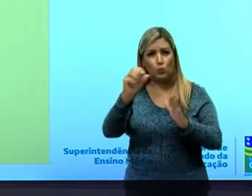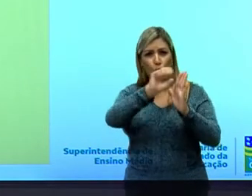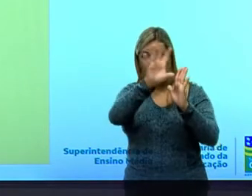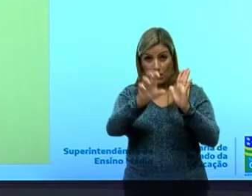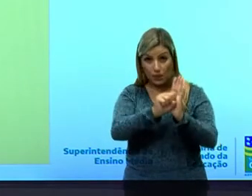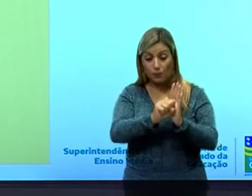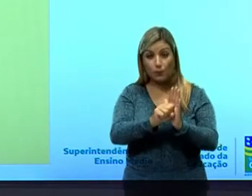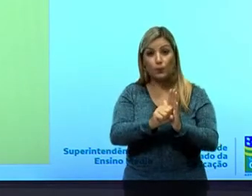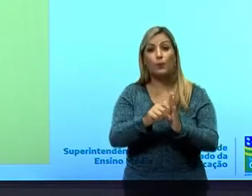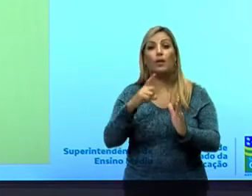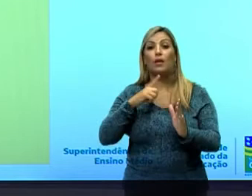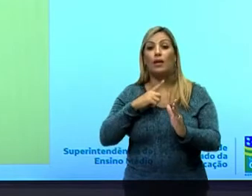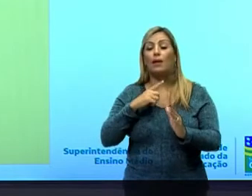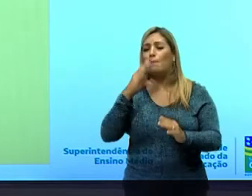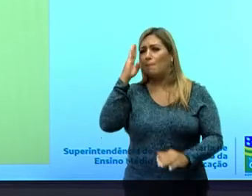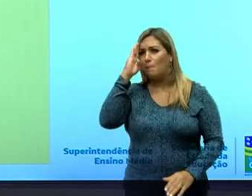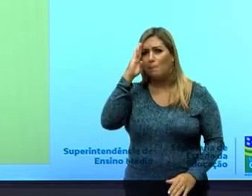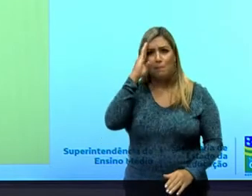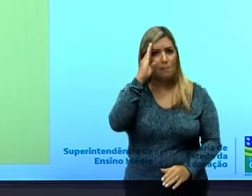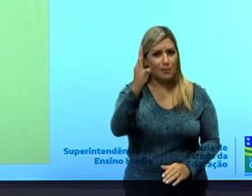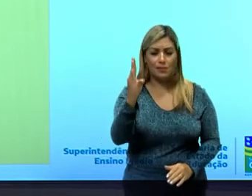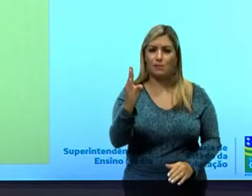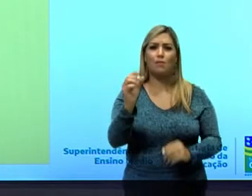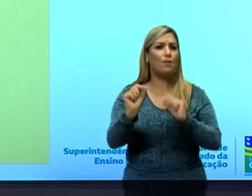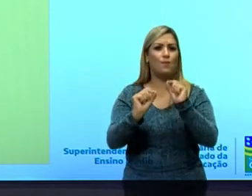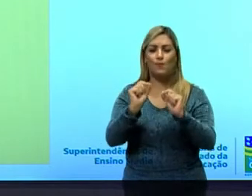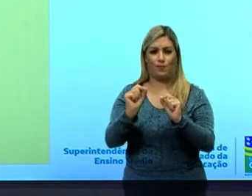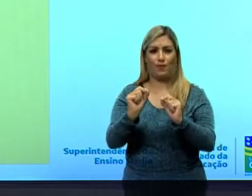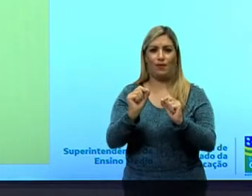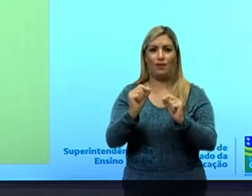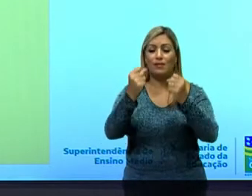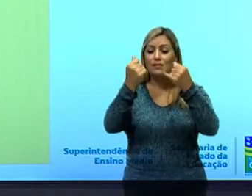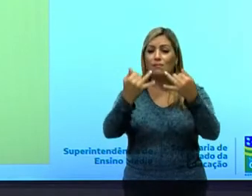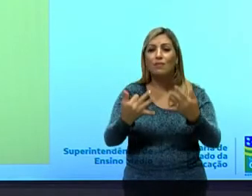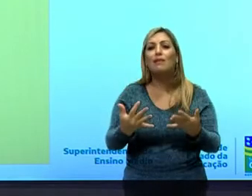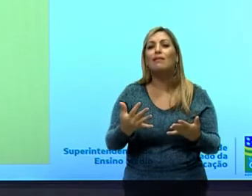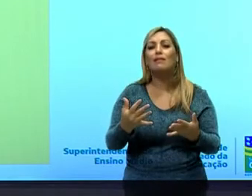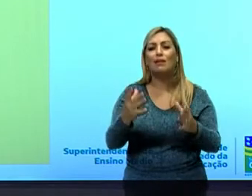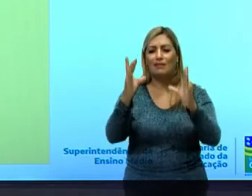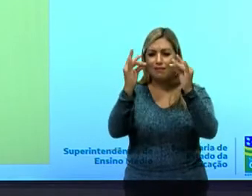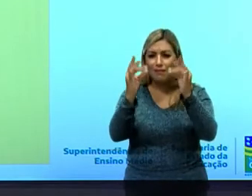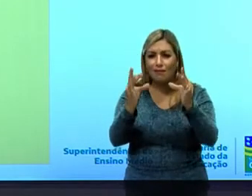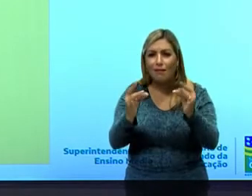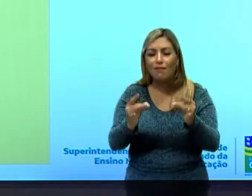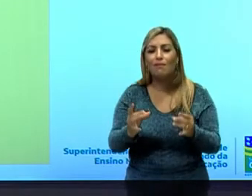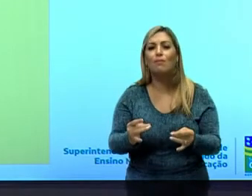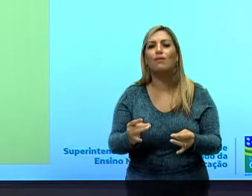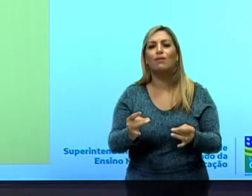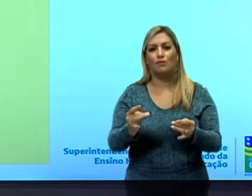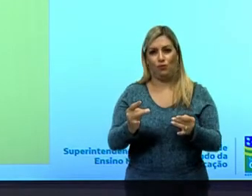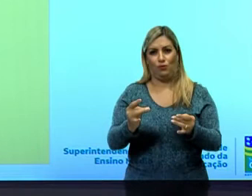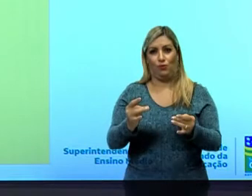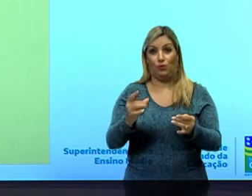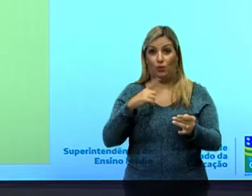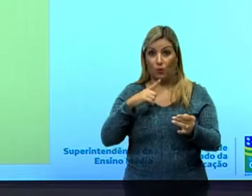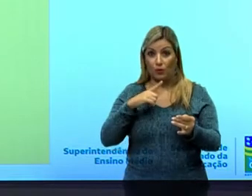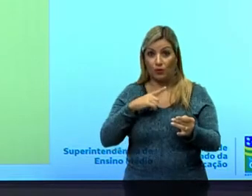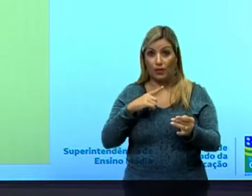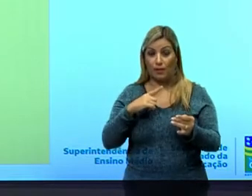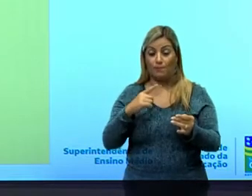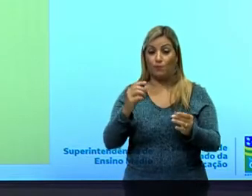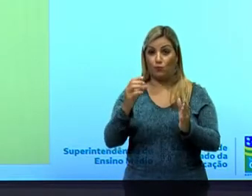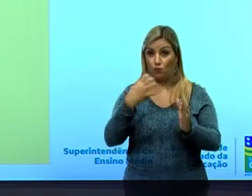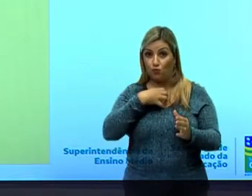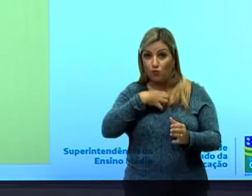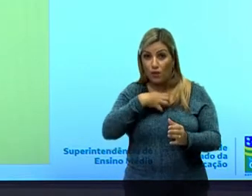encontrados no seu estado fundamental o que quer dizer isso quer dizer é que quando eles estão no seu estado